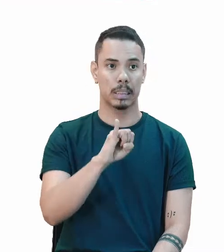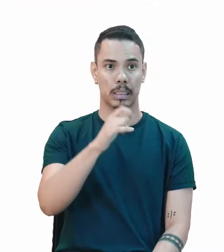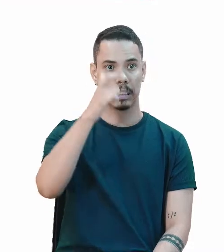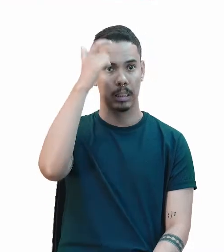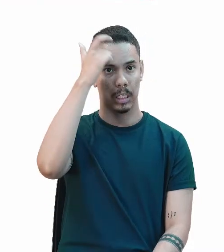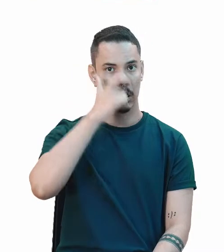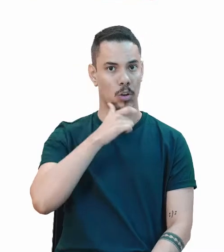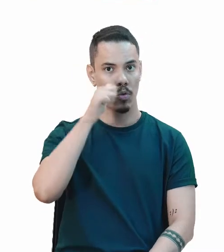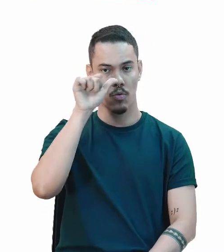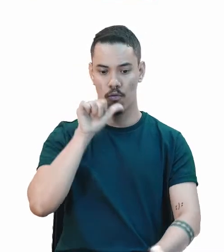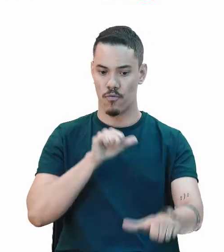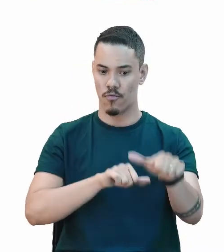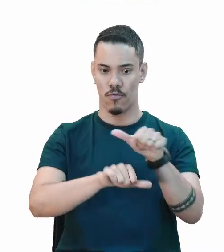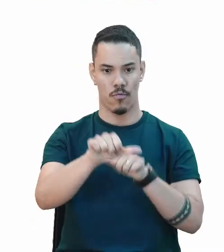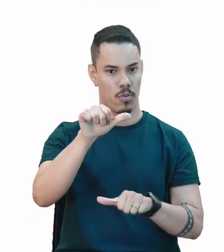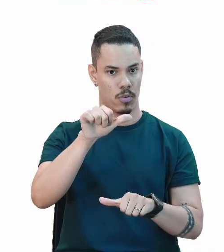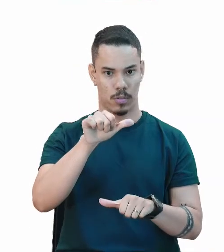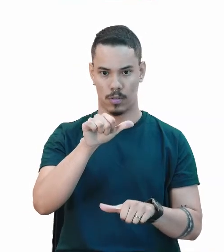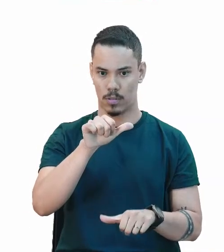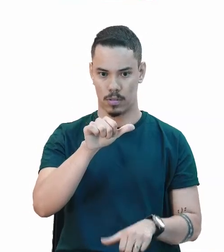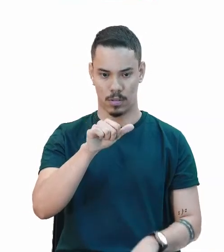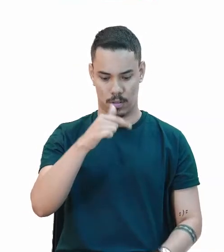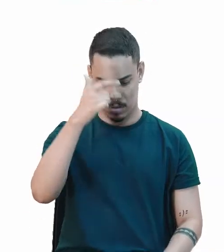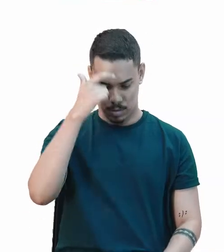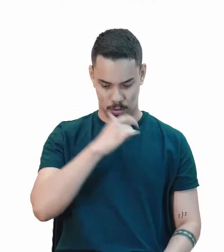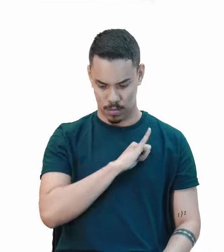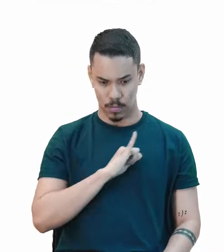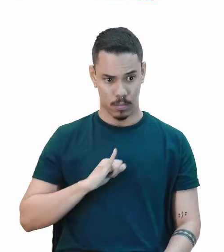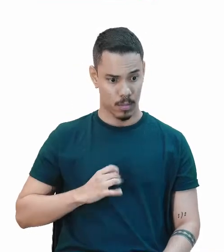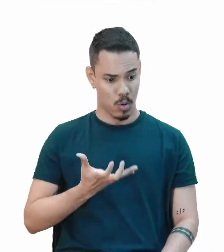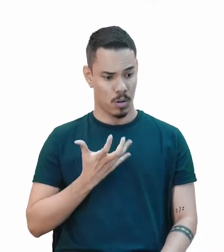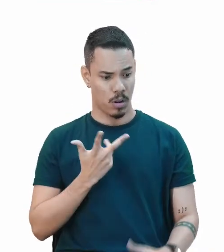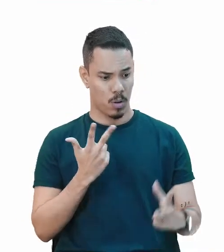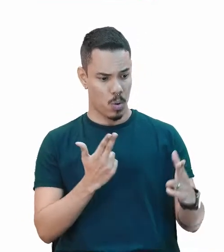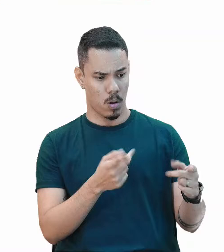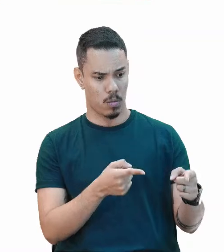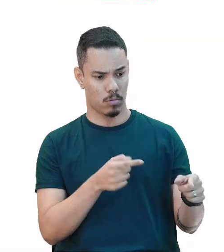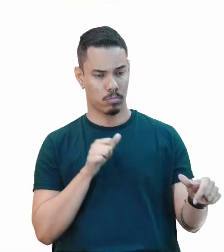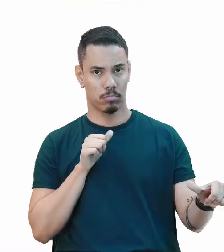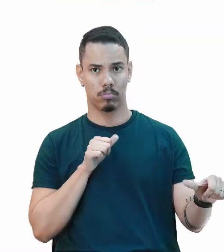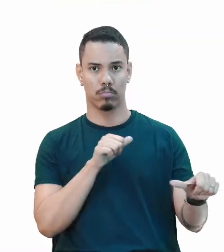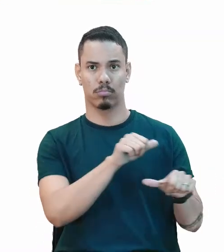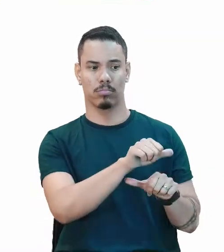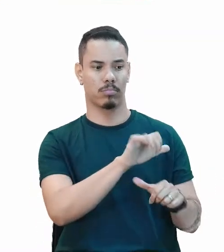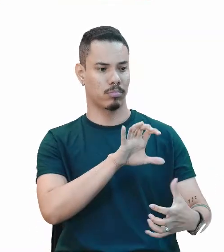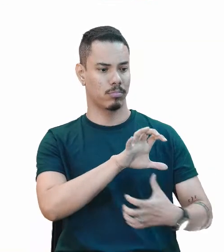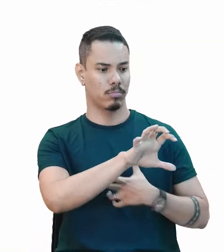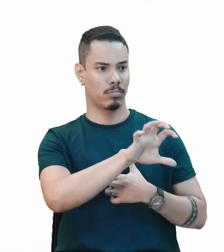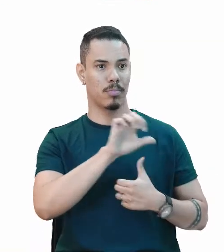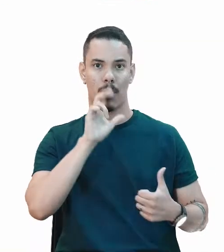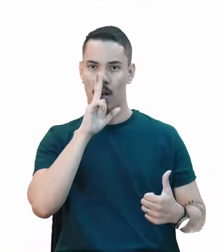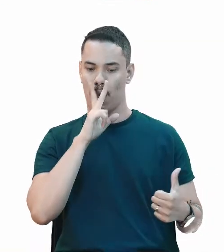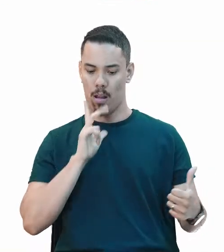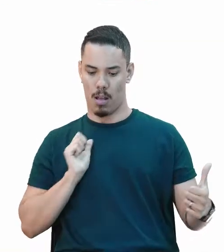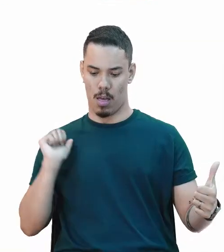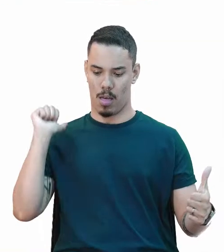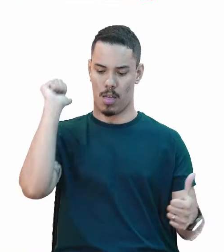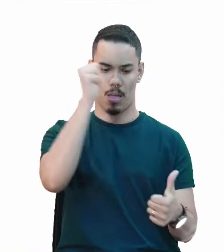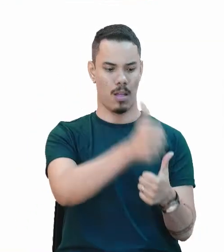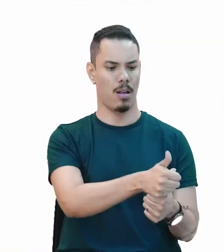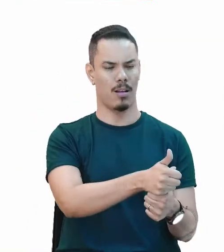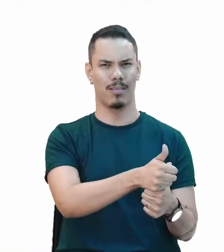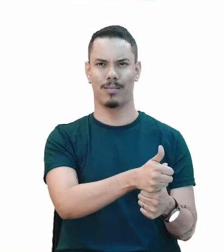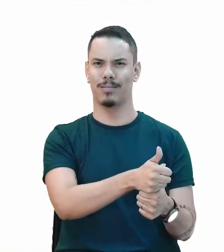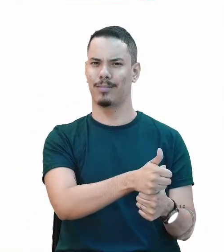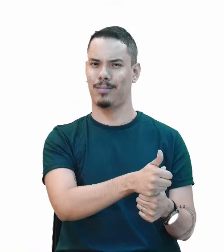Alexandre, queria ser Diógenes. Olha só, pessoal, a tal ponto que o pensamento